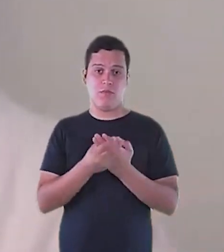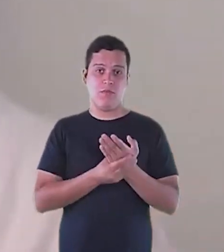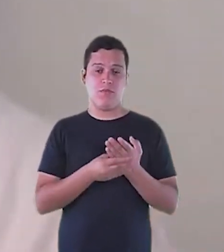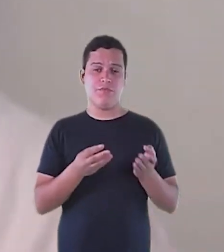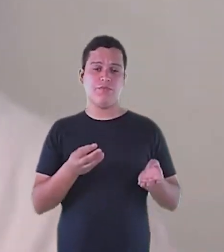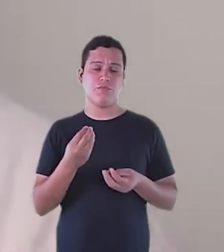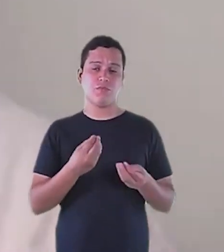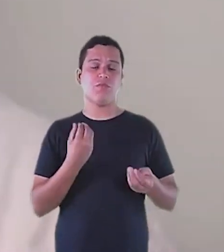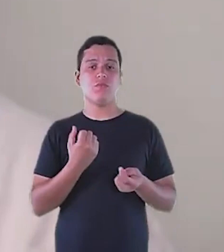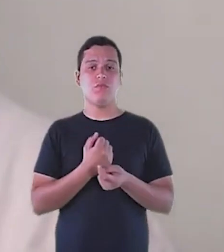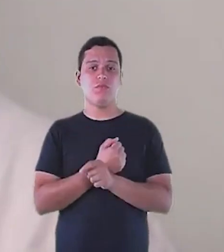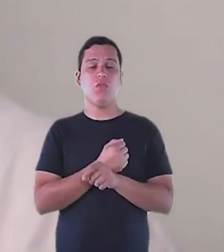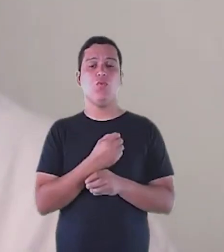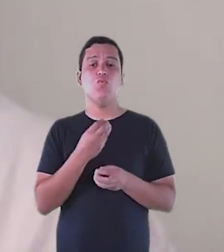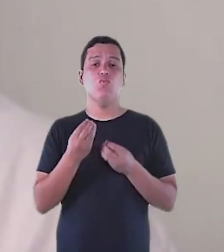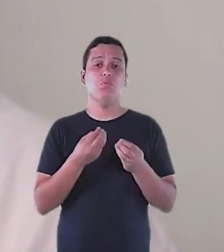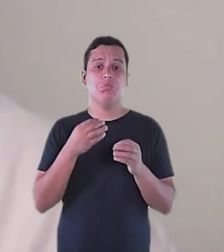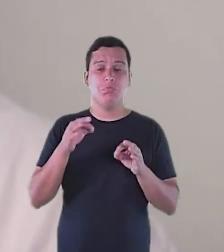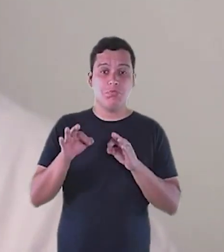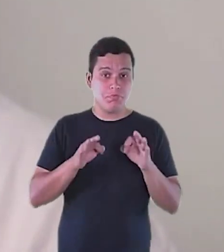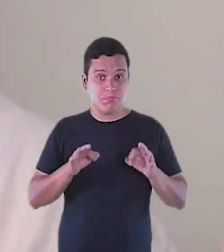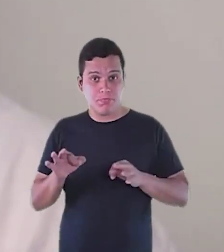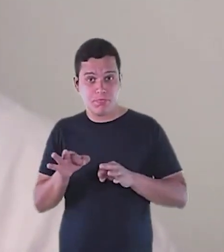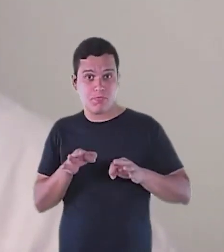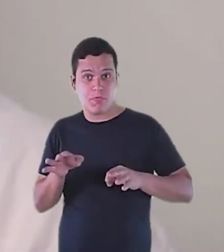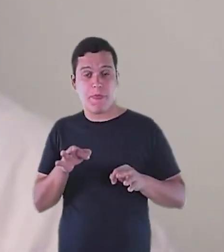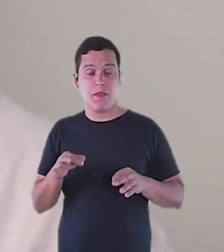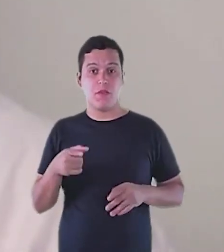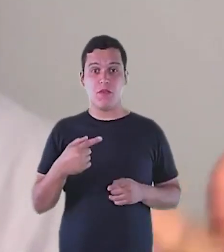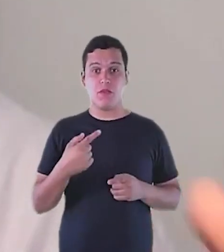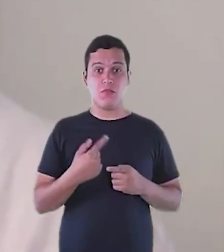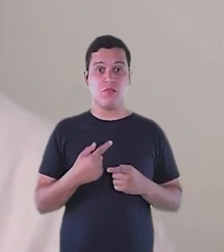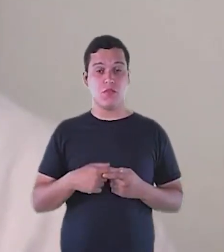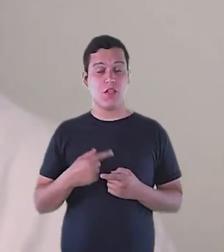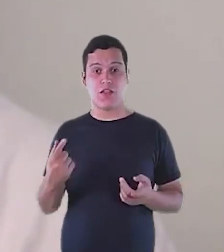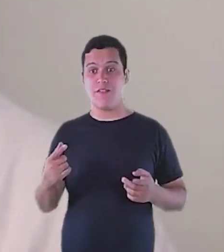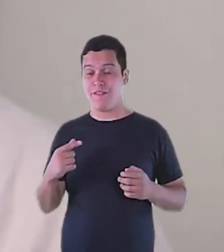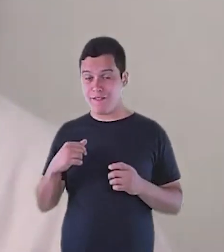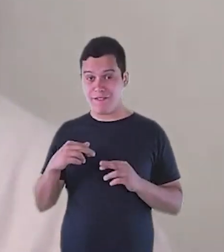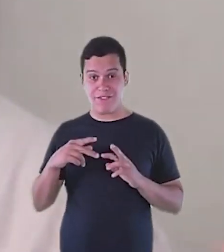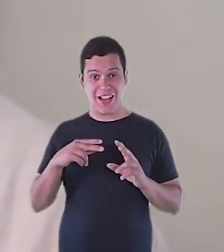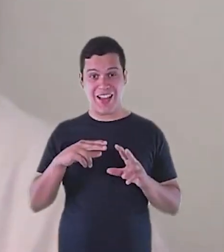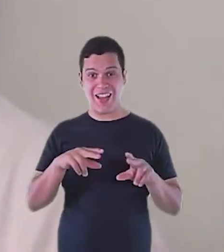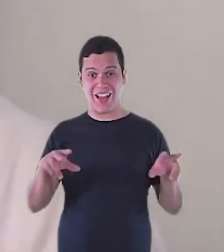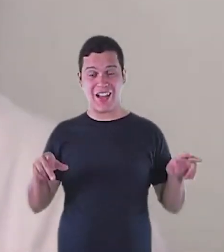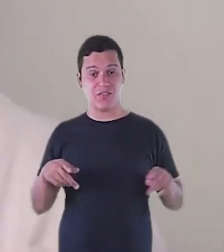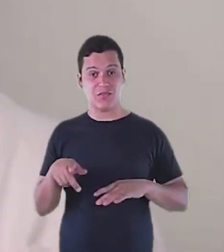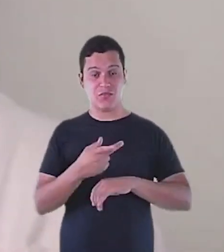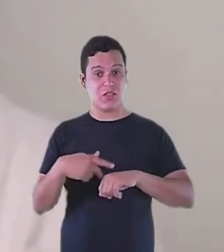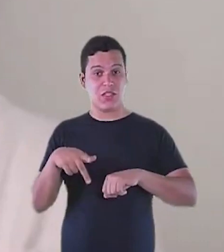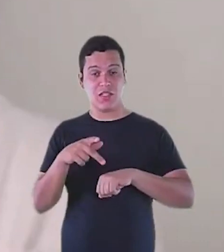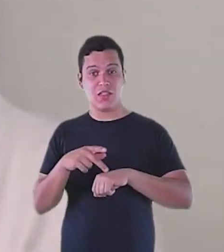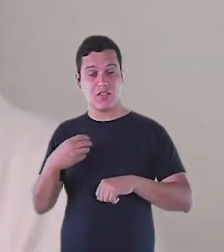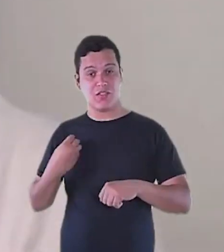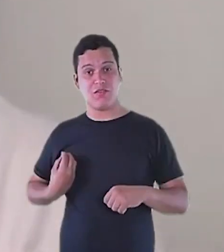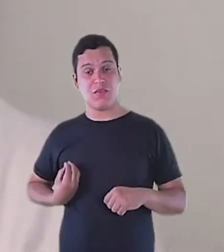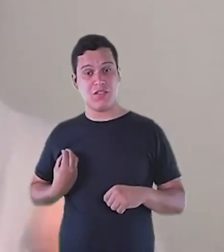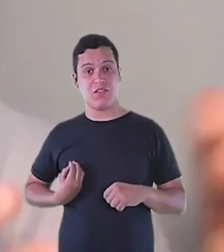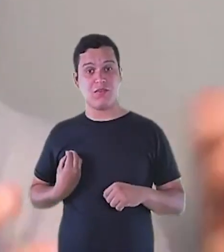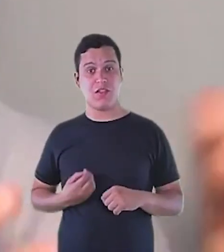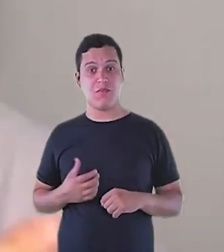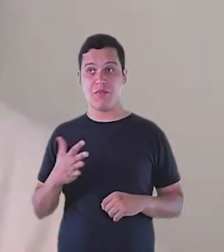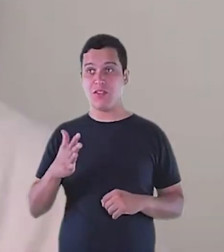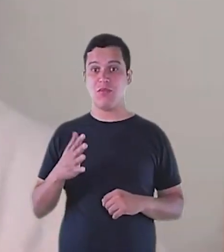Como é que isso era organizado, né? Um negócio que movimentou 2 oceanos, o Oceano Atlântico, o Oceano Índico, 4